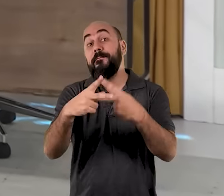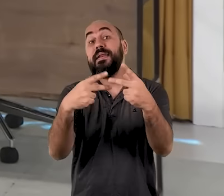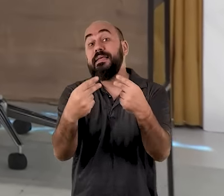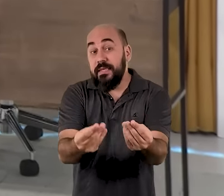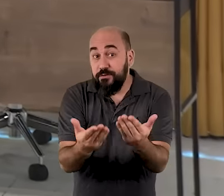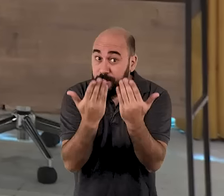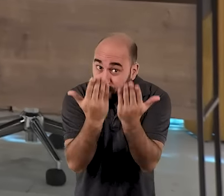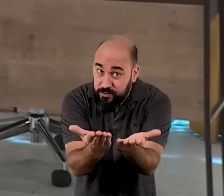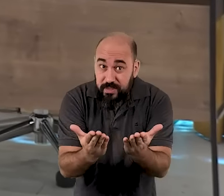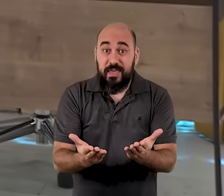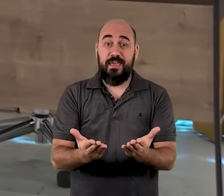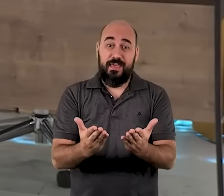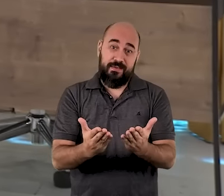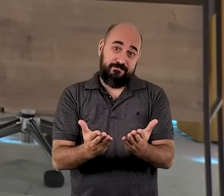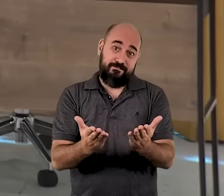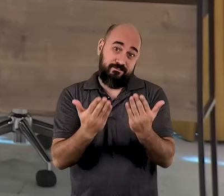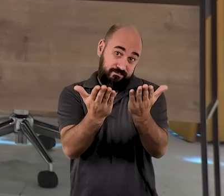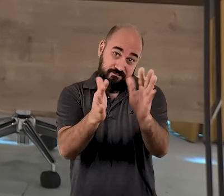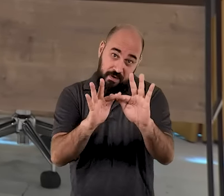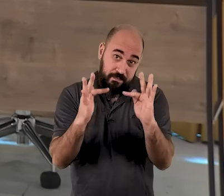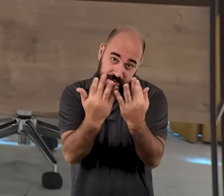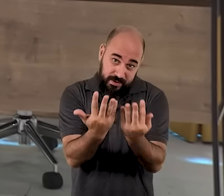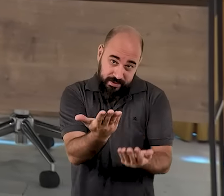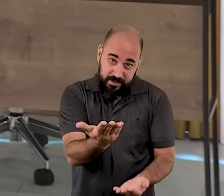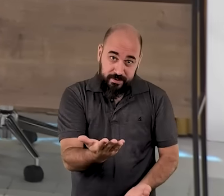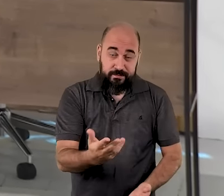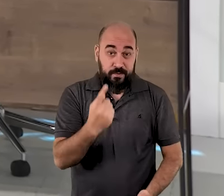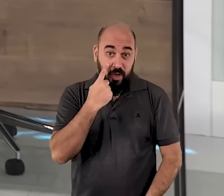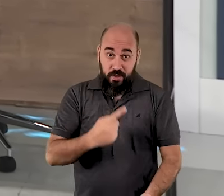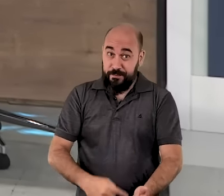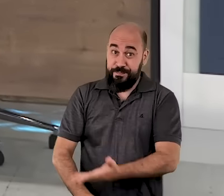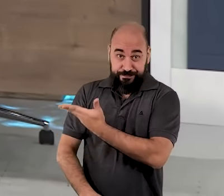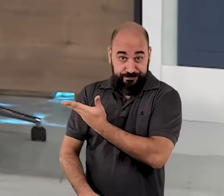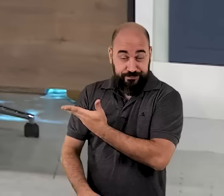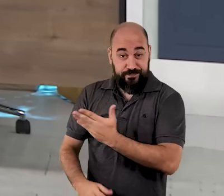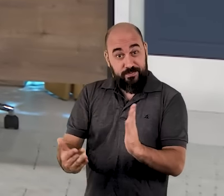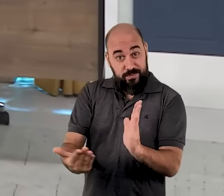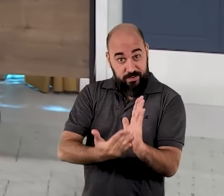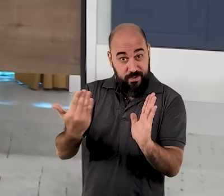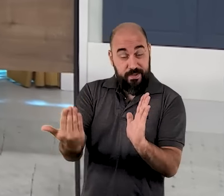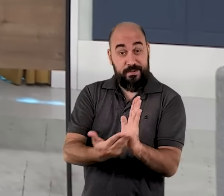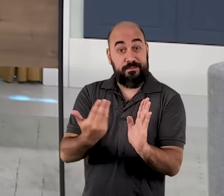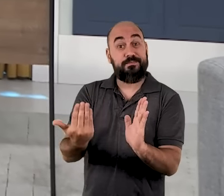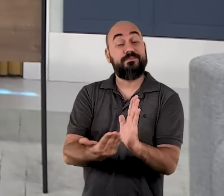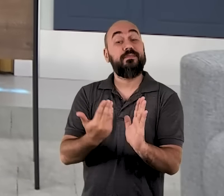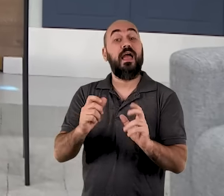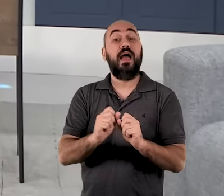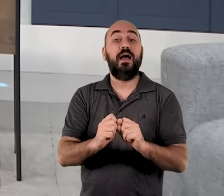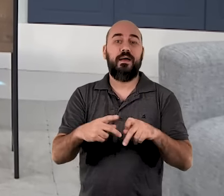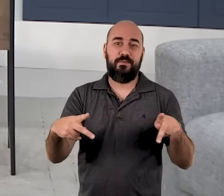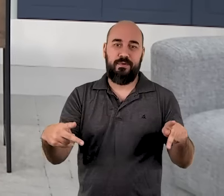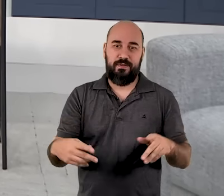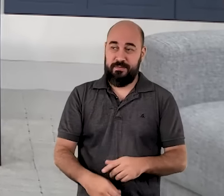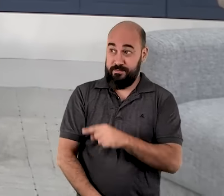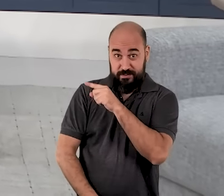casa. É esta revista aqui, Apocalipse. É, em realidade, um guia de estudos da